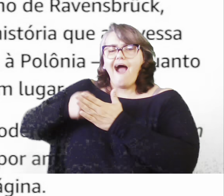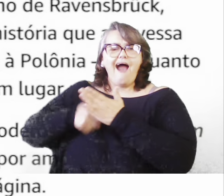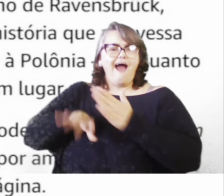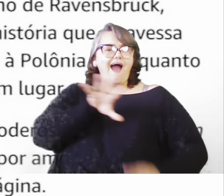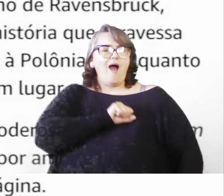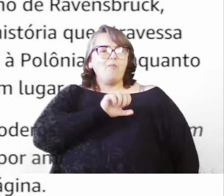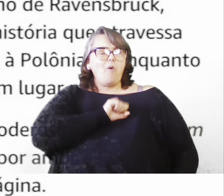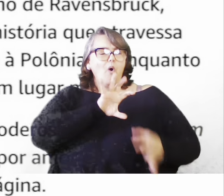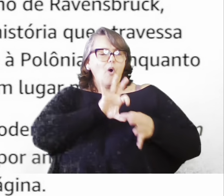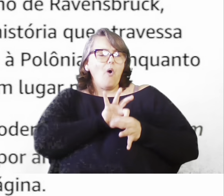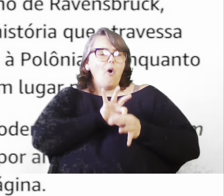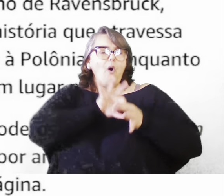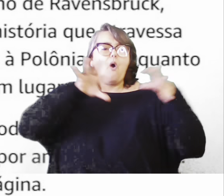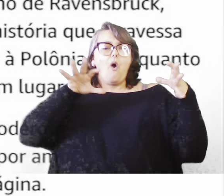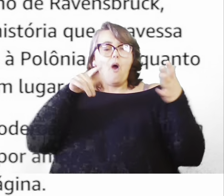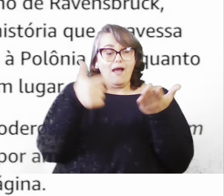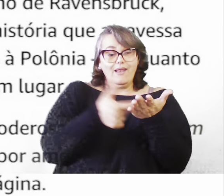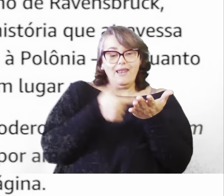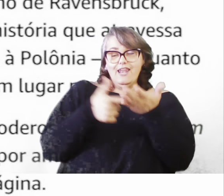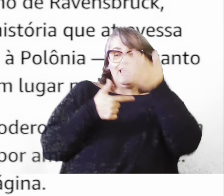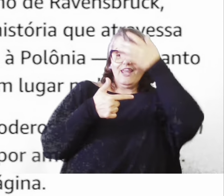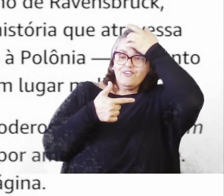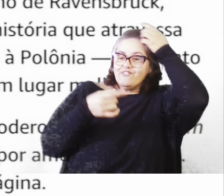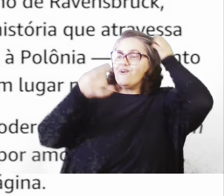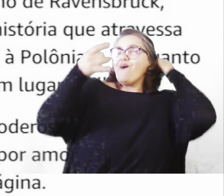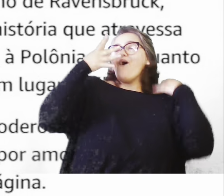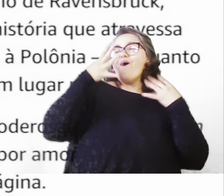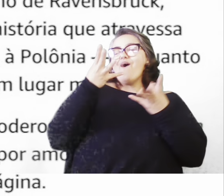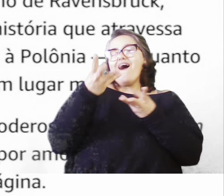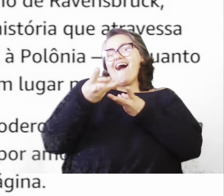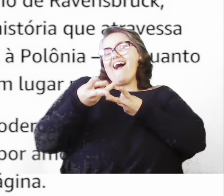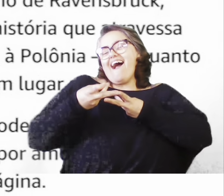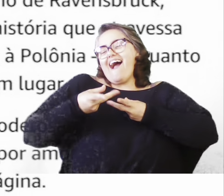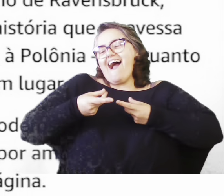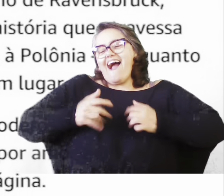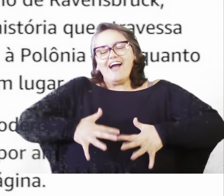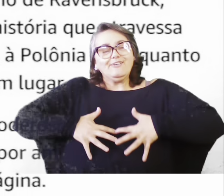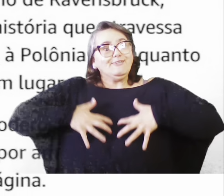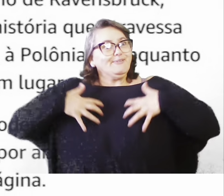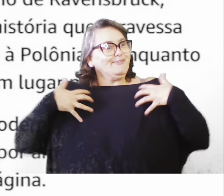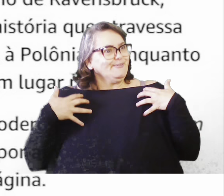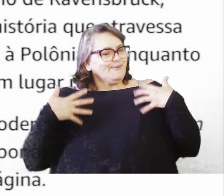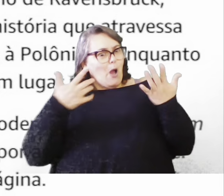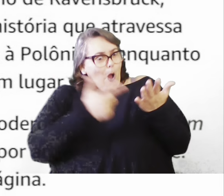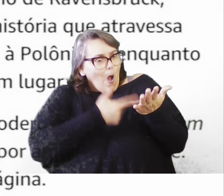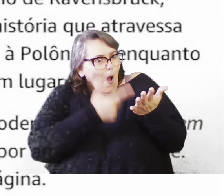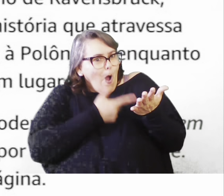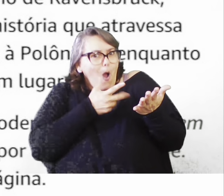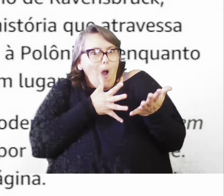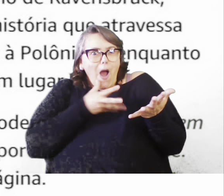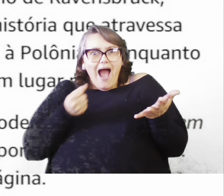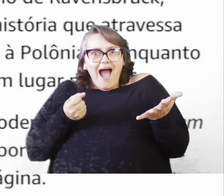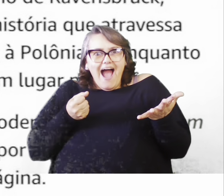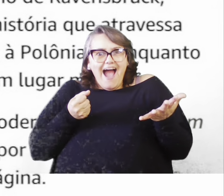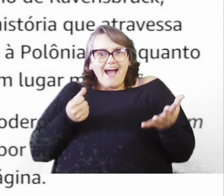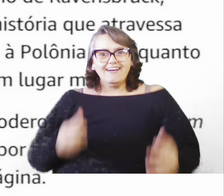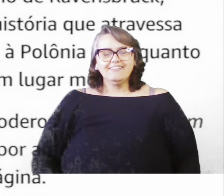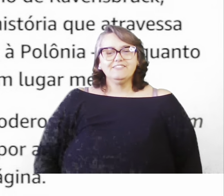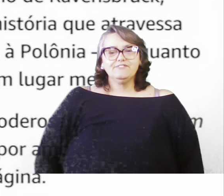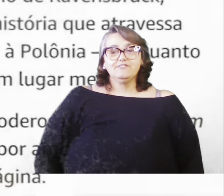luta anônima por amor e liberdade. Um livro inspirador que encanta e comove até a última